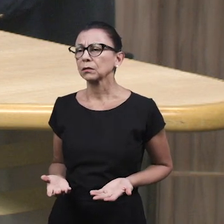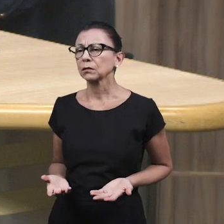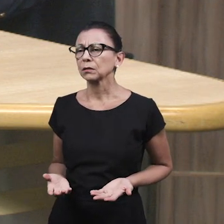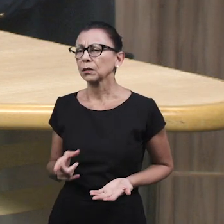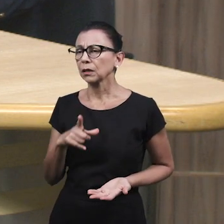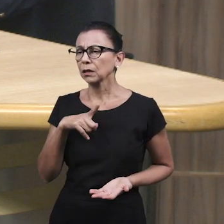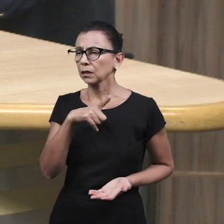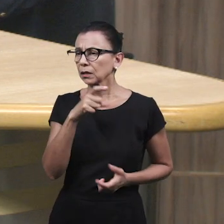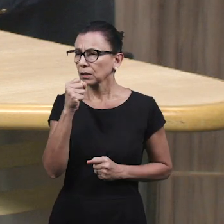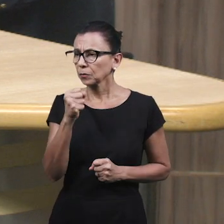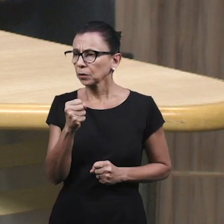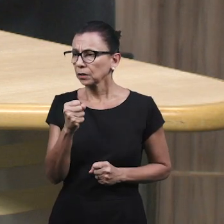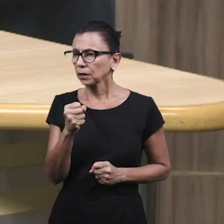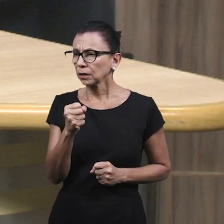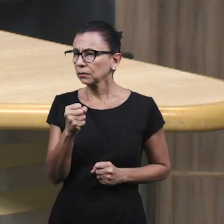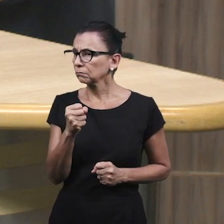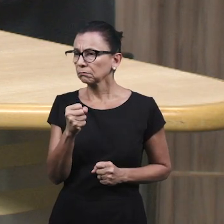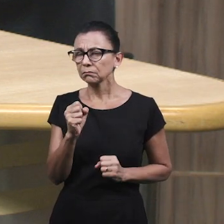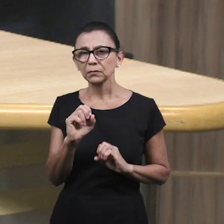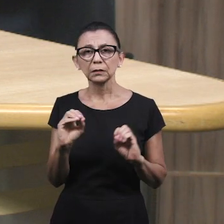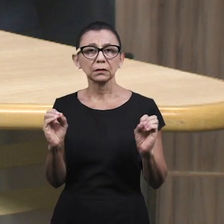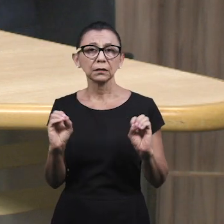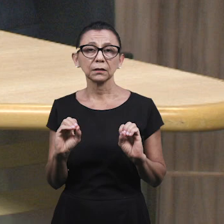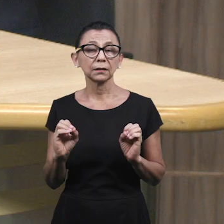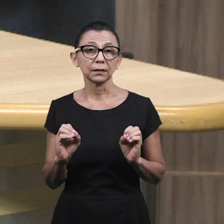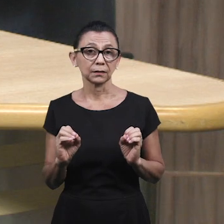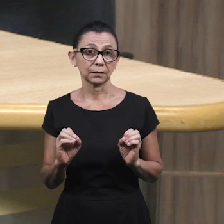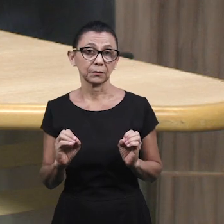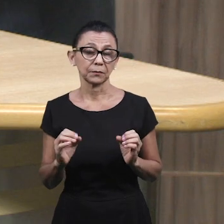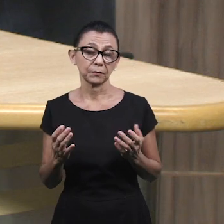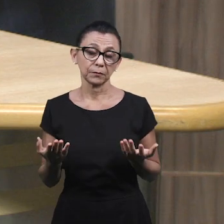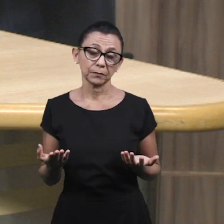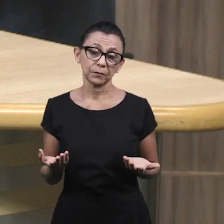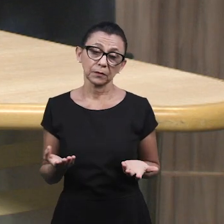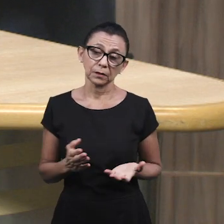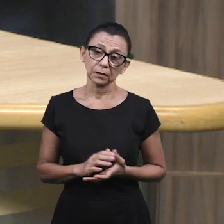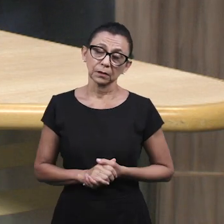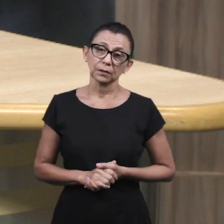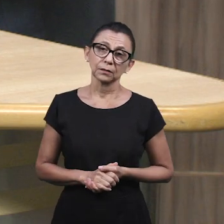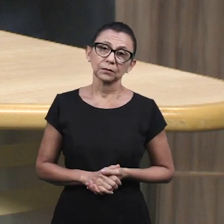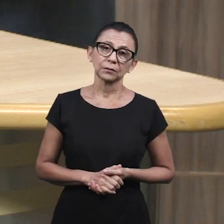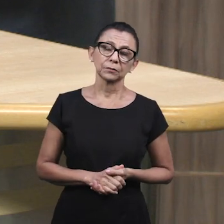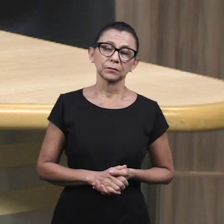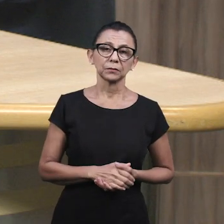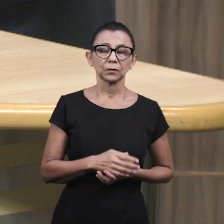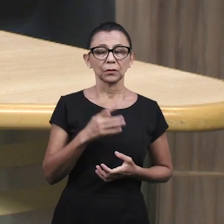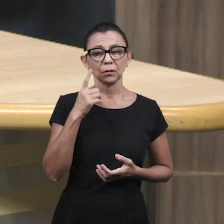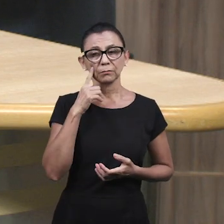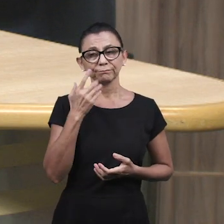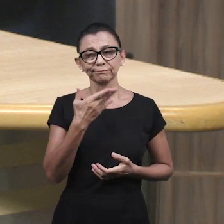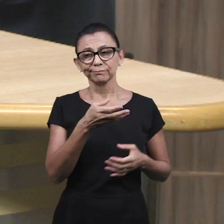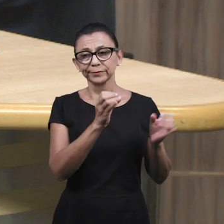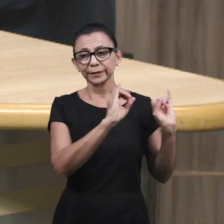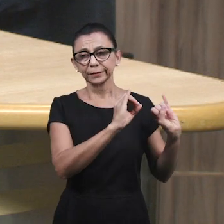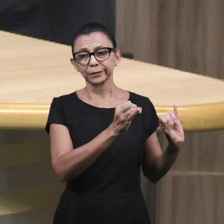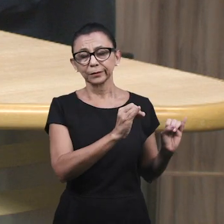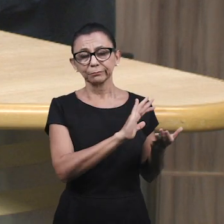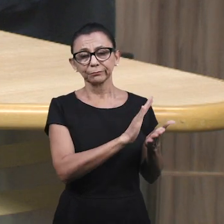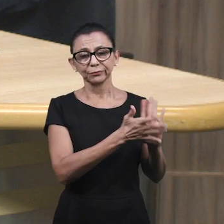poder nenhum. Então é uma coisa... Então ele está dizendo para os gregos, olha, a figura e tal, o ídolo não é